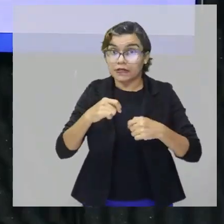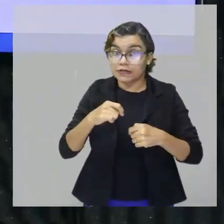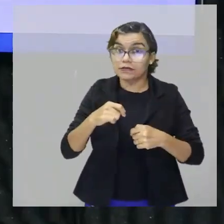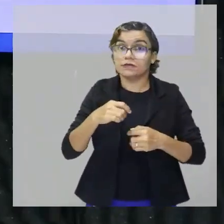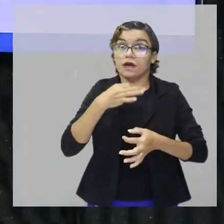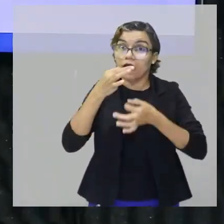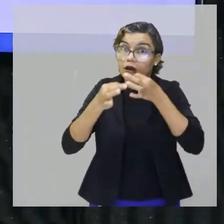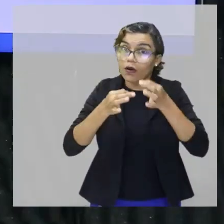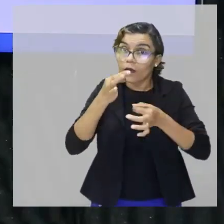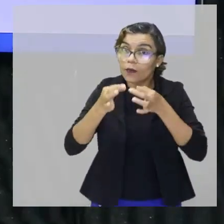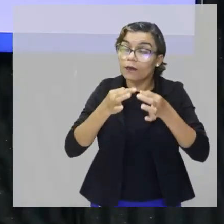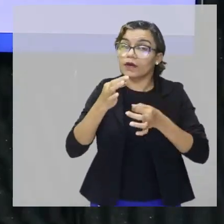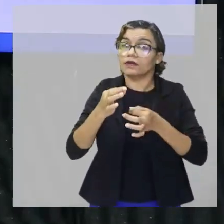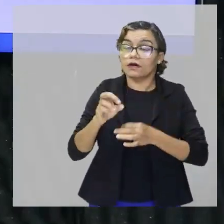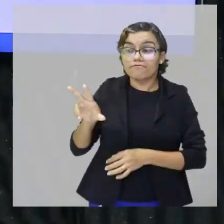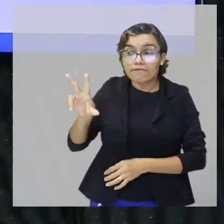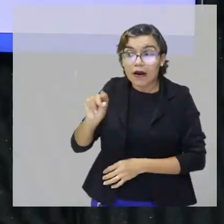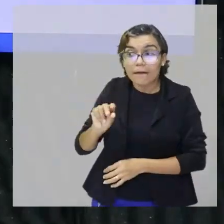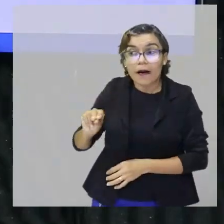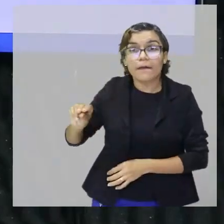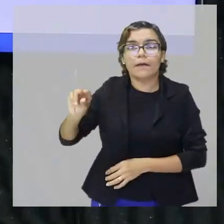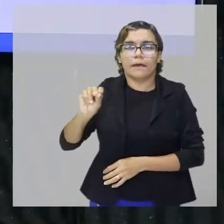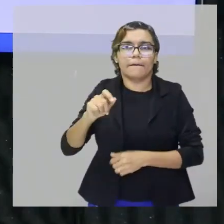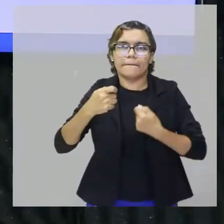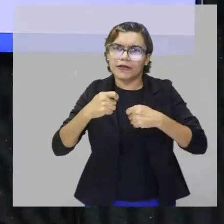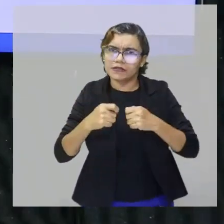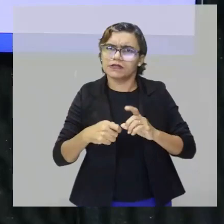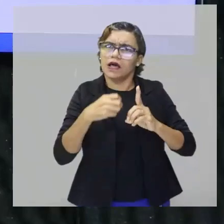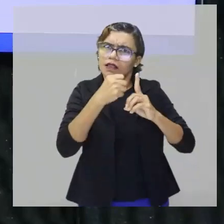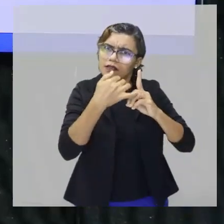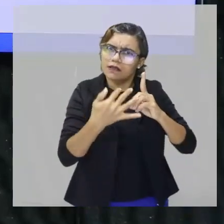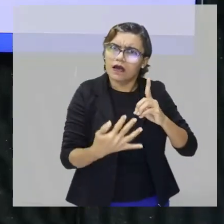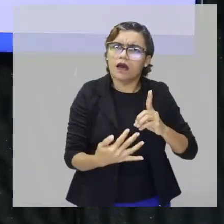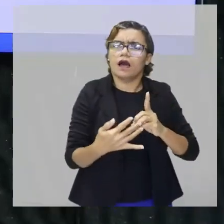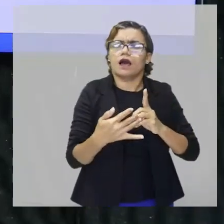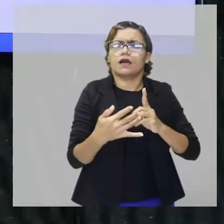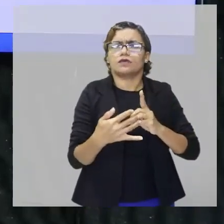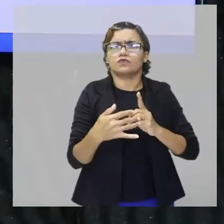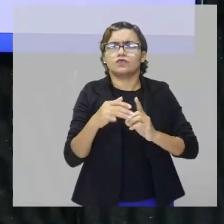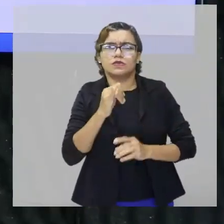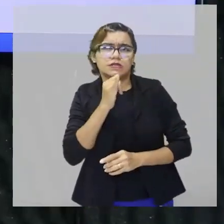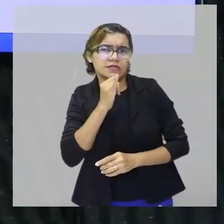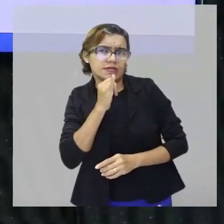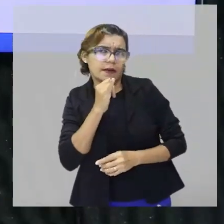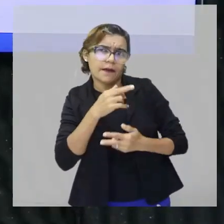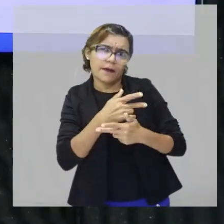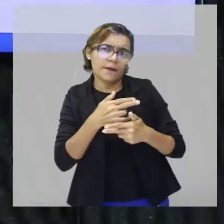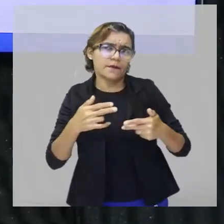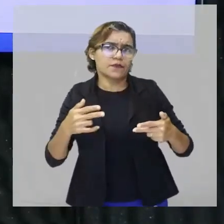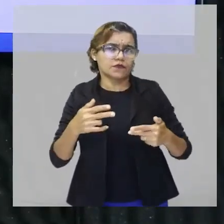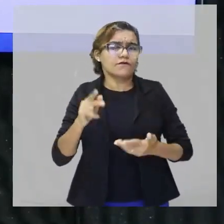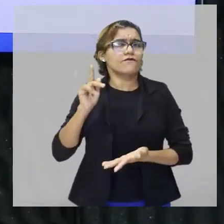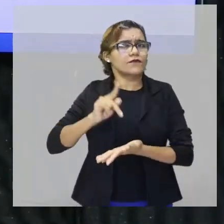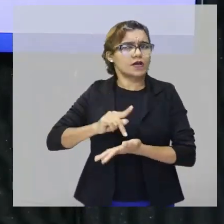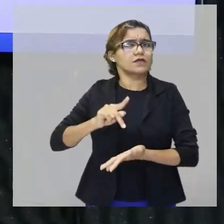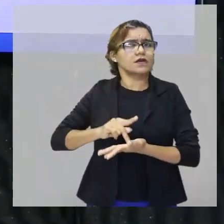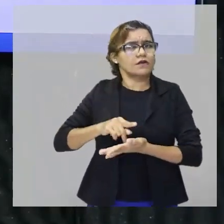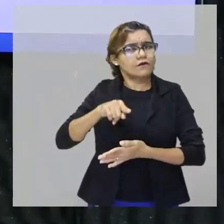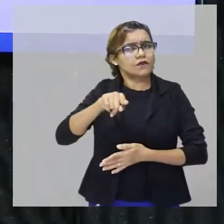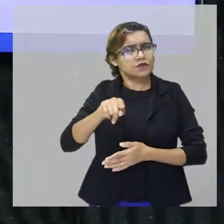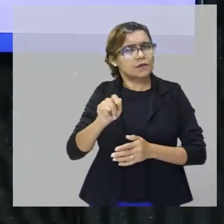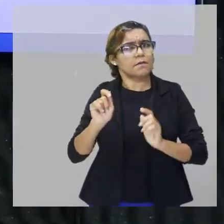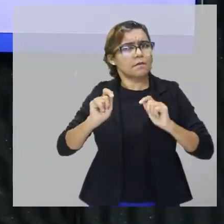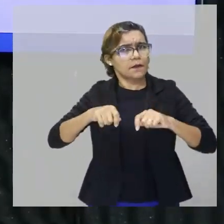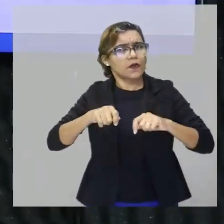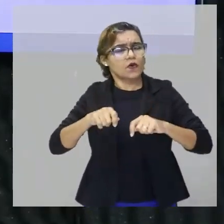argumentos convincentes, né? Precisa ter dados, precisa ter exemplos, né? Que sejam concretos para que você possa